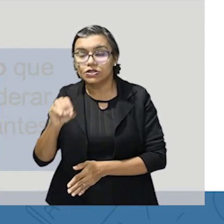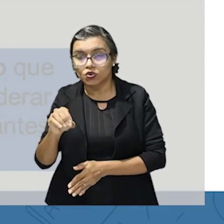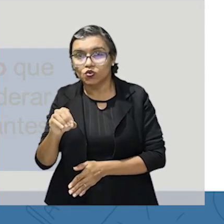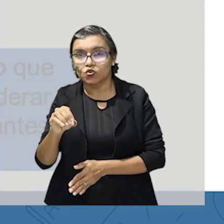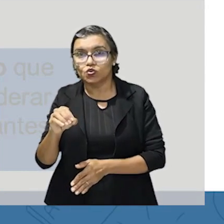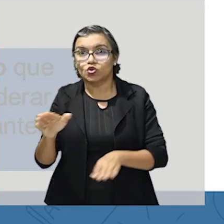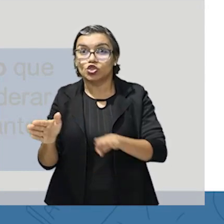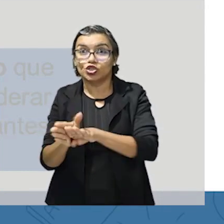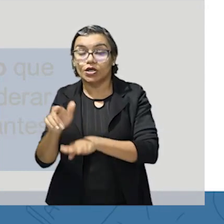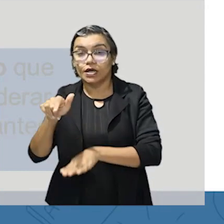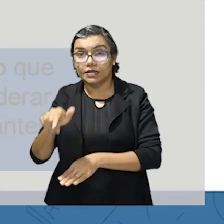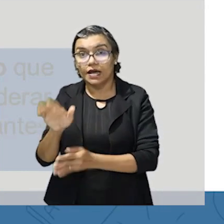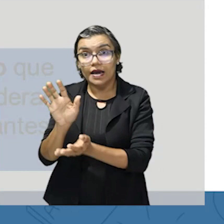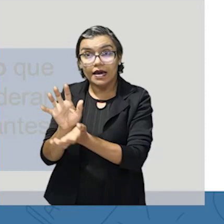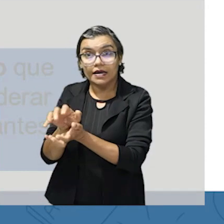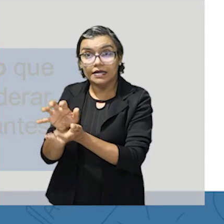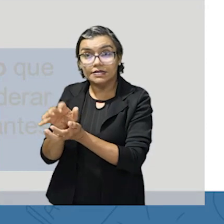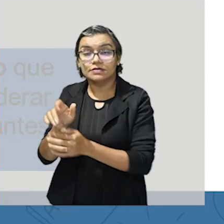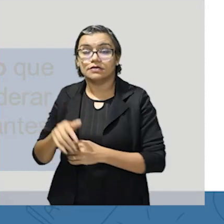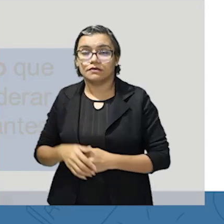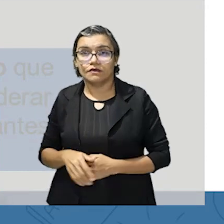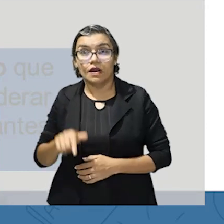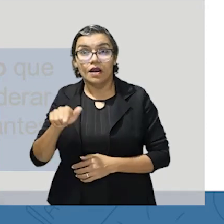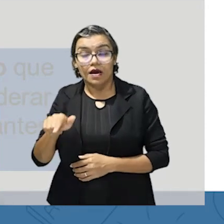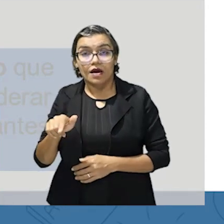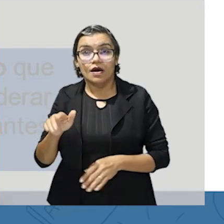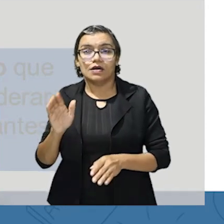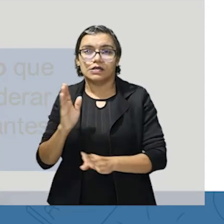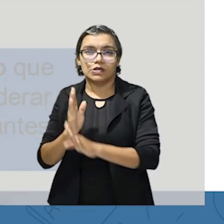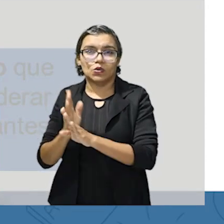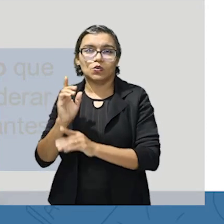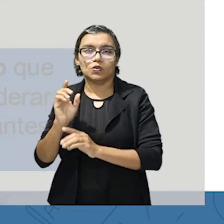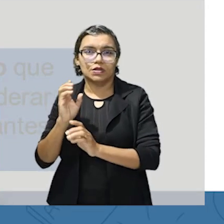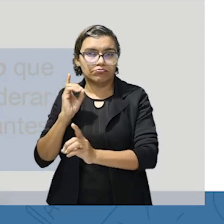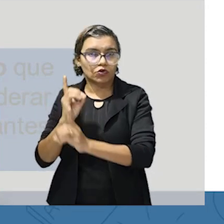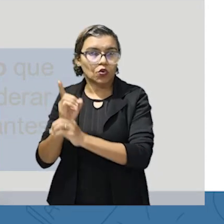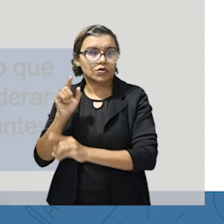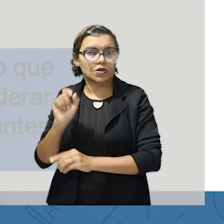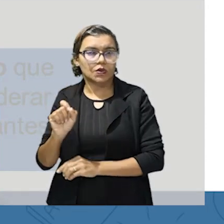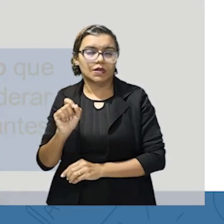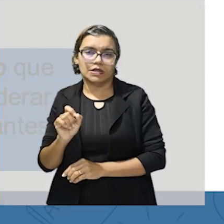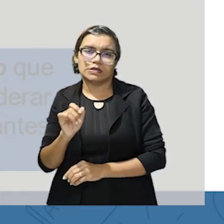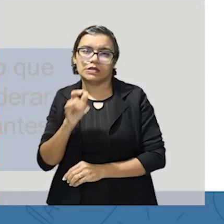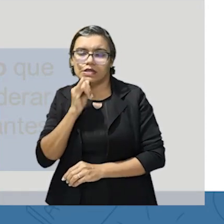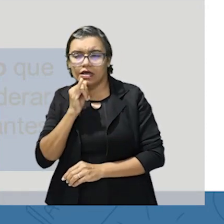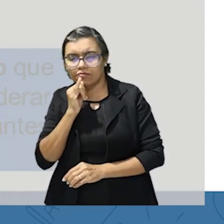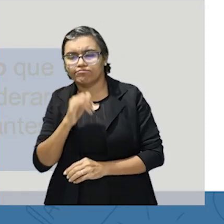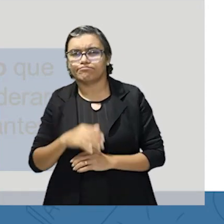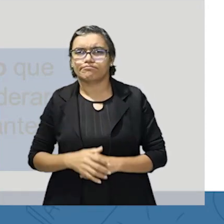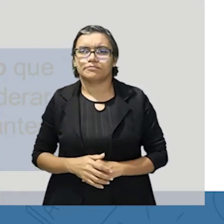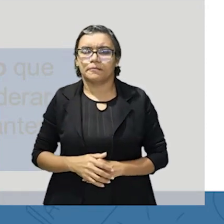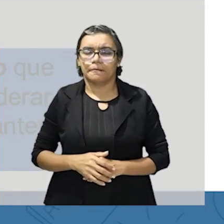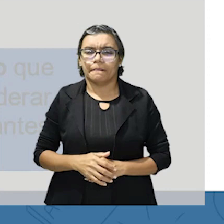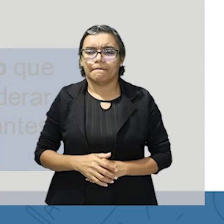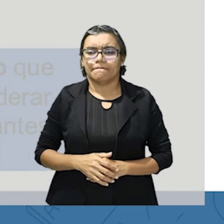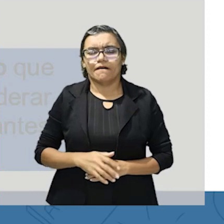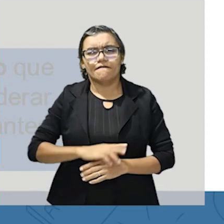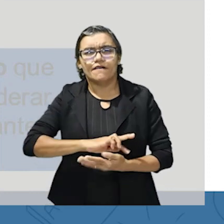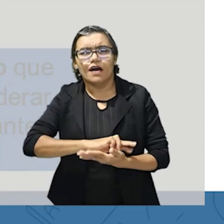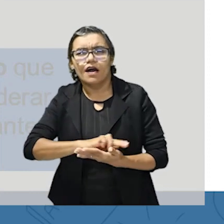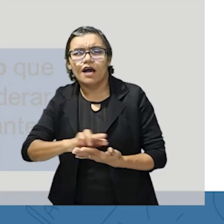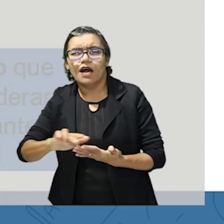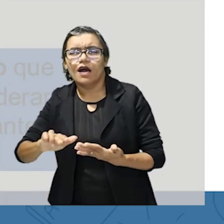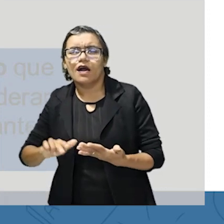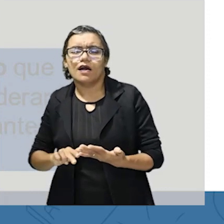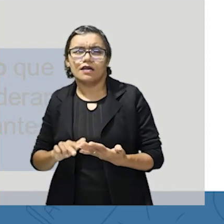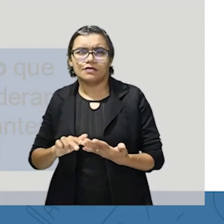e nesse Inter e ele passa por velório ele ele vê muita